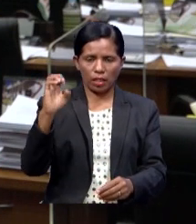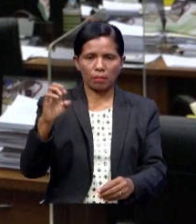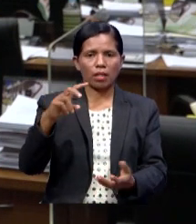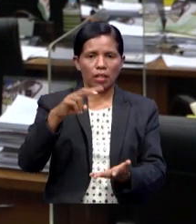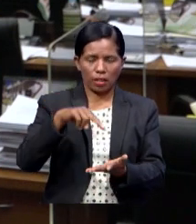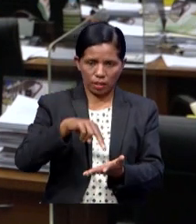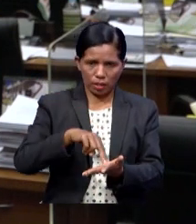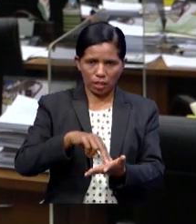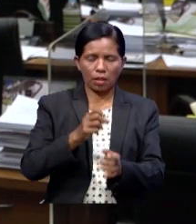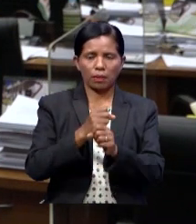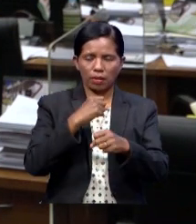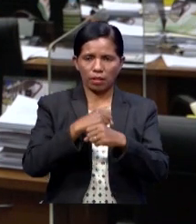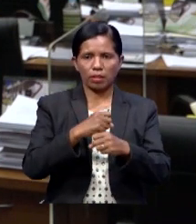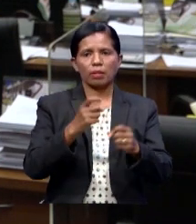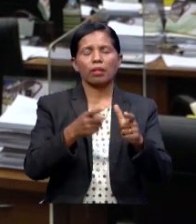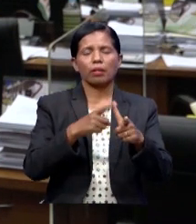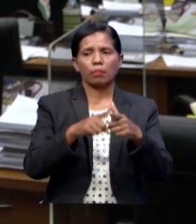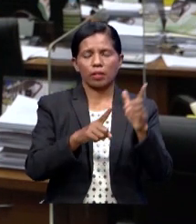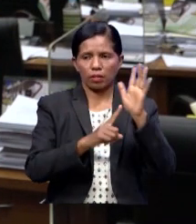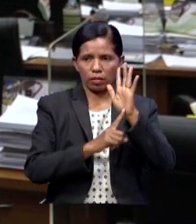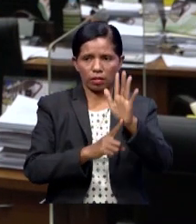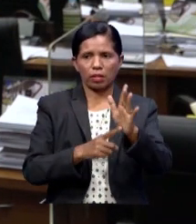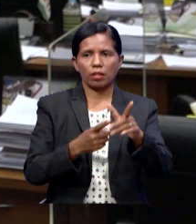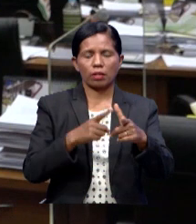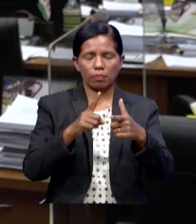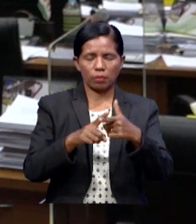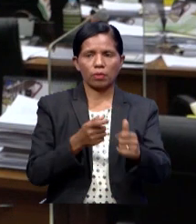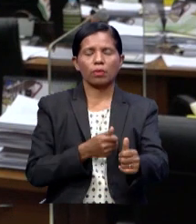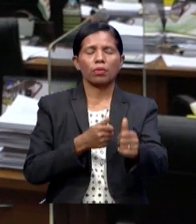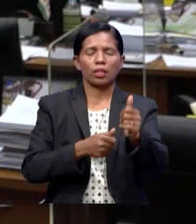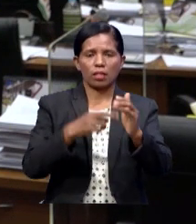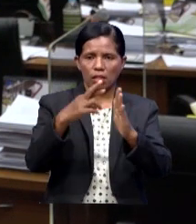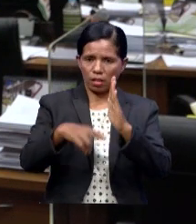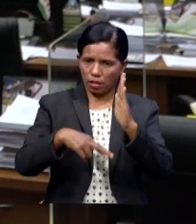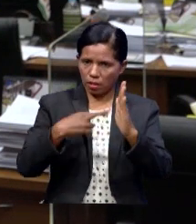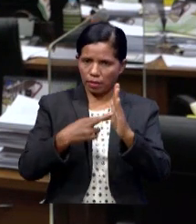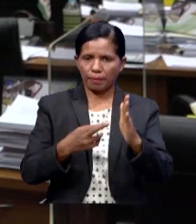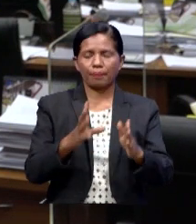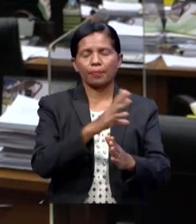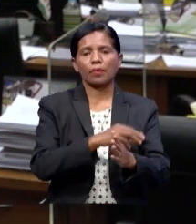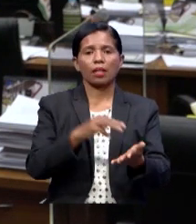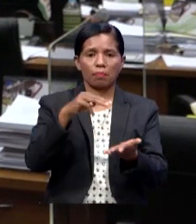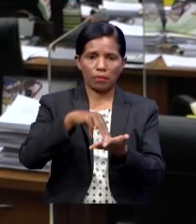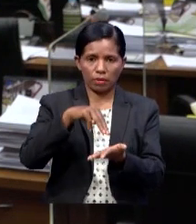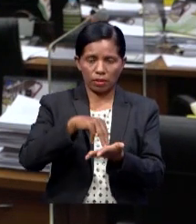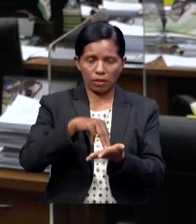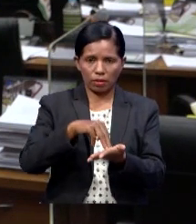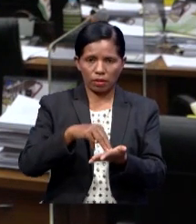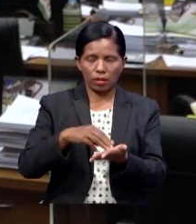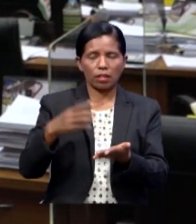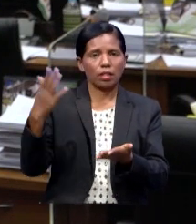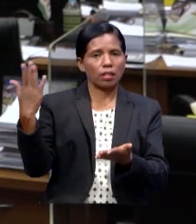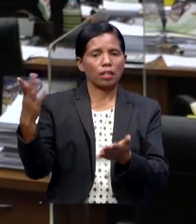depois publica depois me cumpre né portanto matéria ser na beira alteração